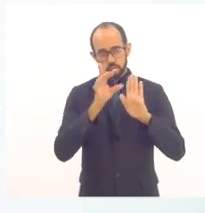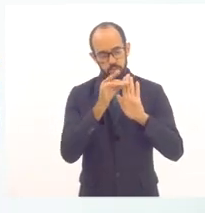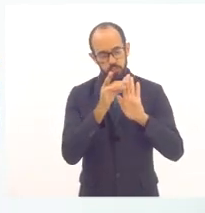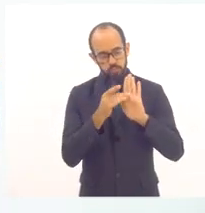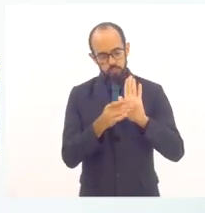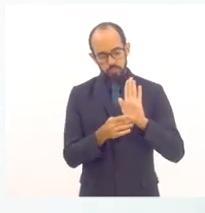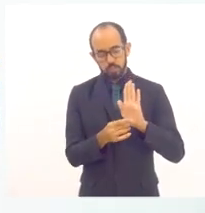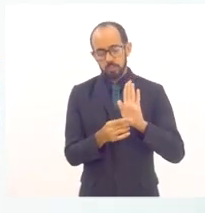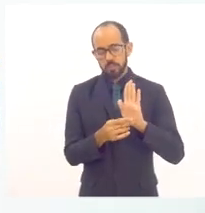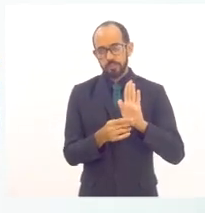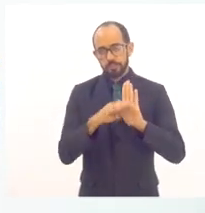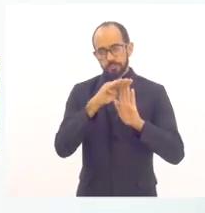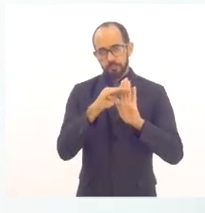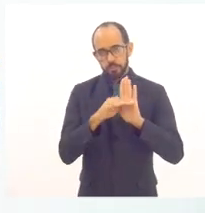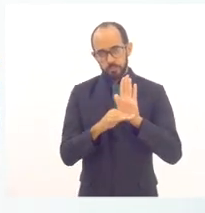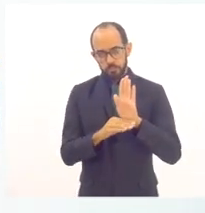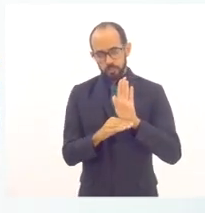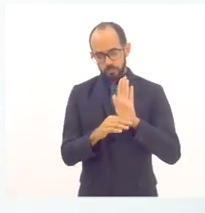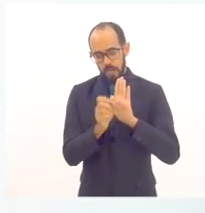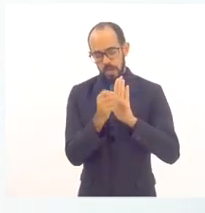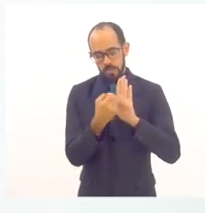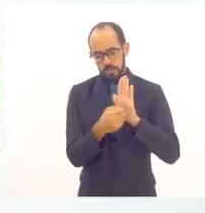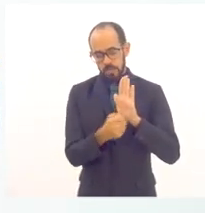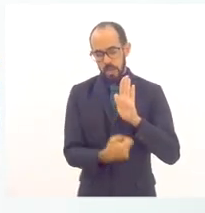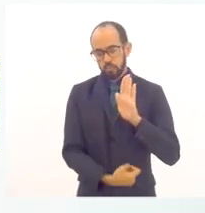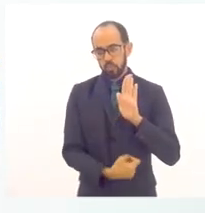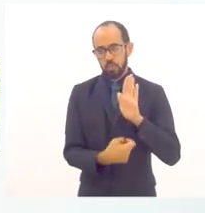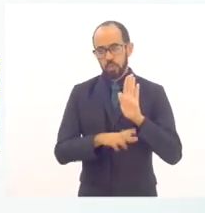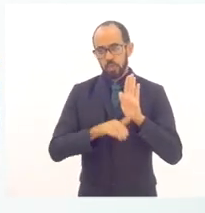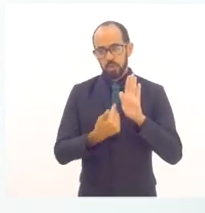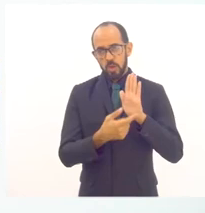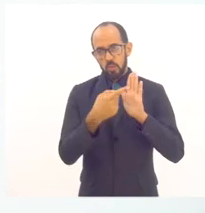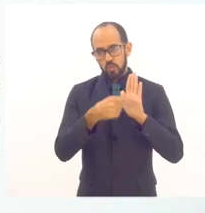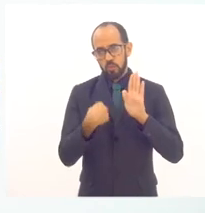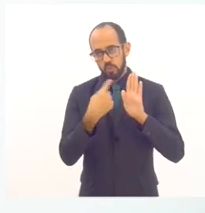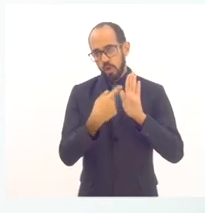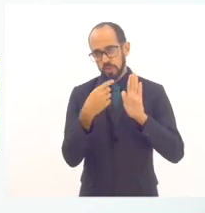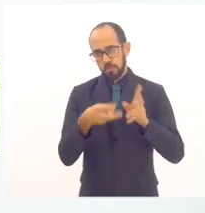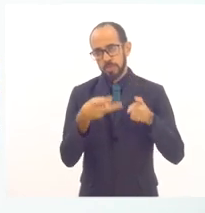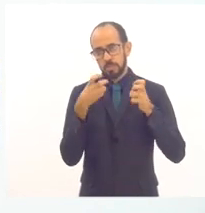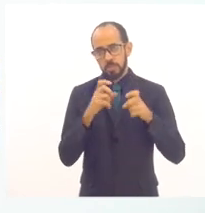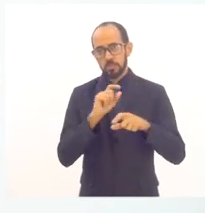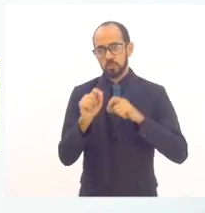isso representa, e nós já mapeamos, né, desse abaixo-assinado hoje,